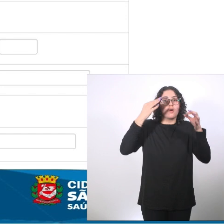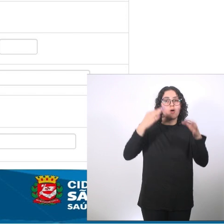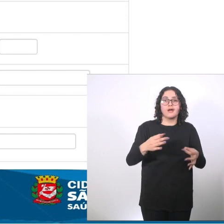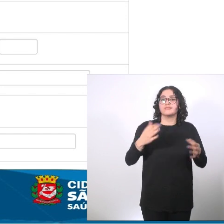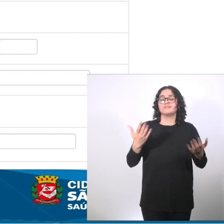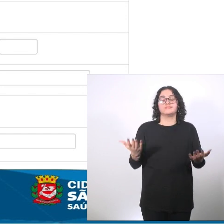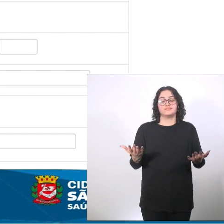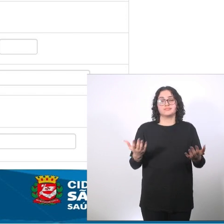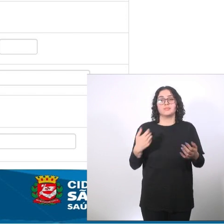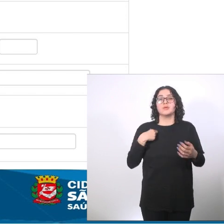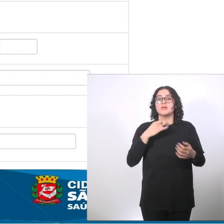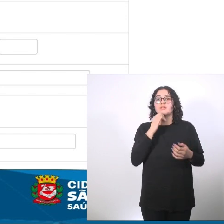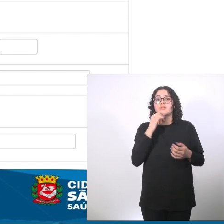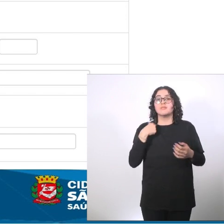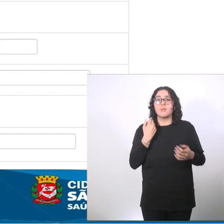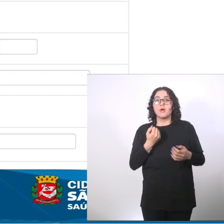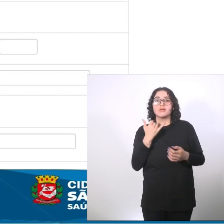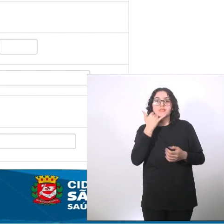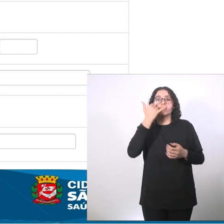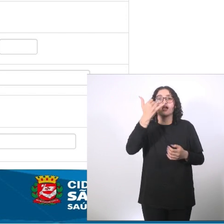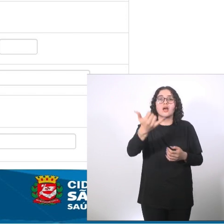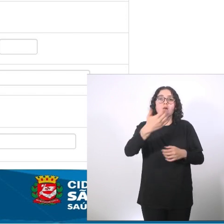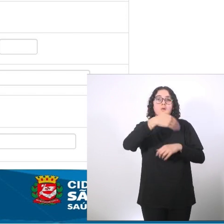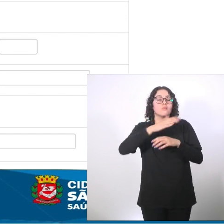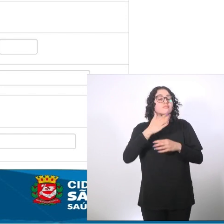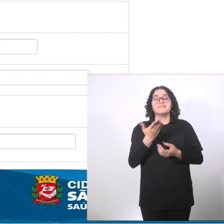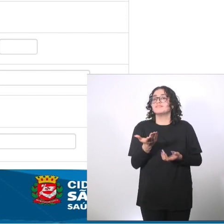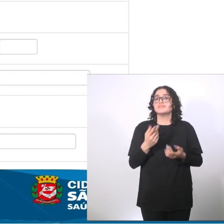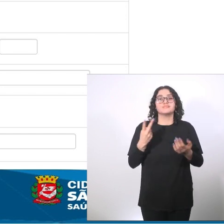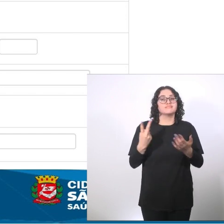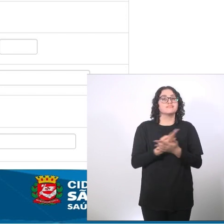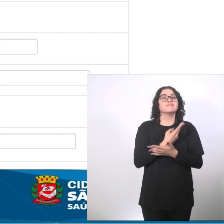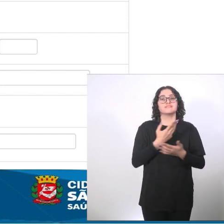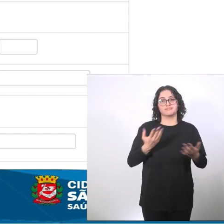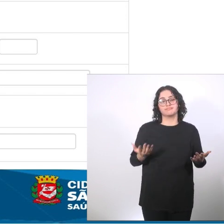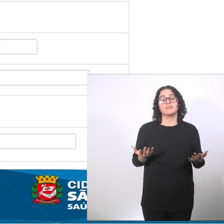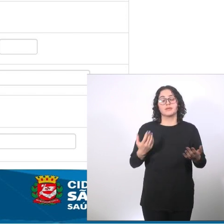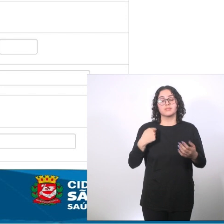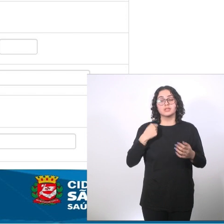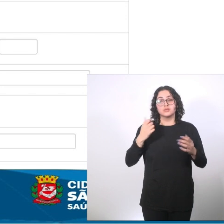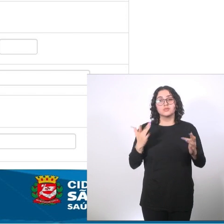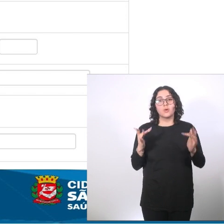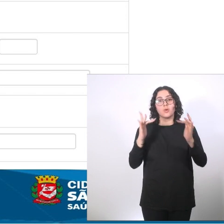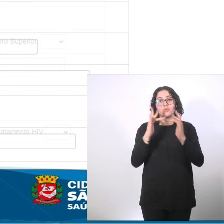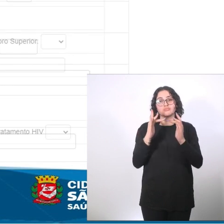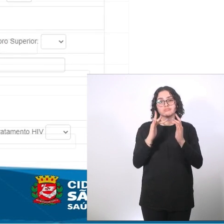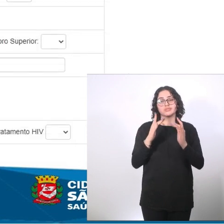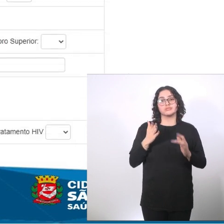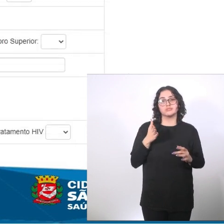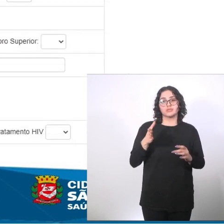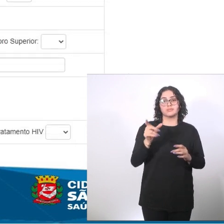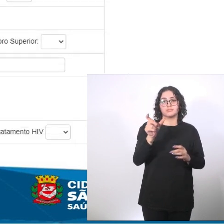nós possamos entrar em contato com este paciente. Próximo.